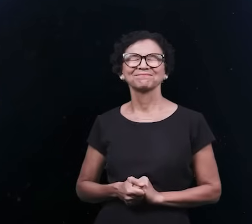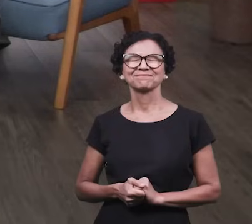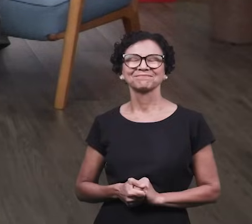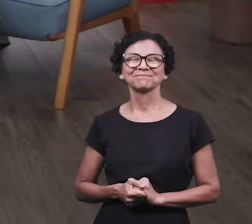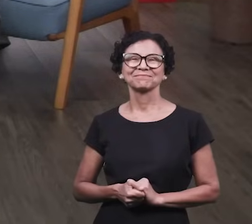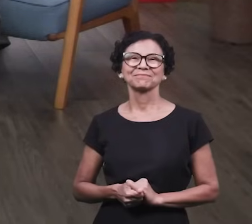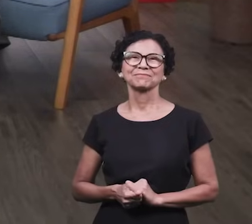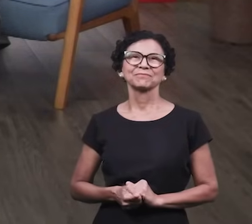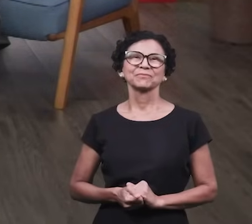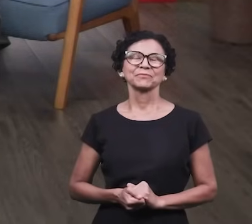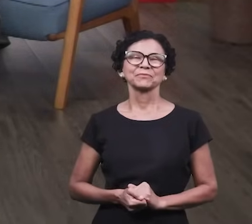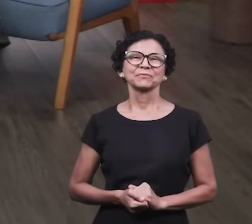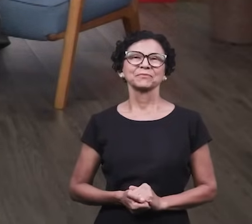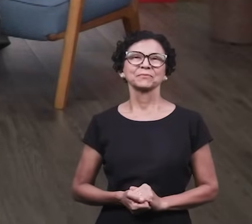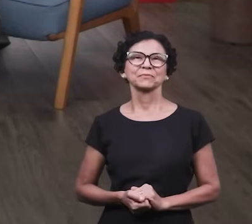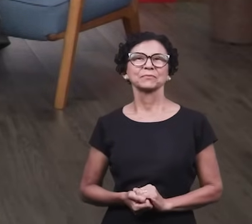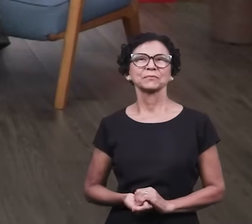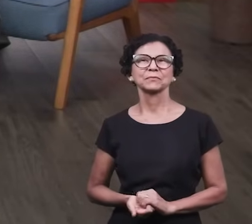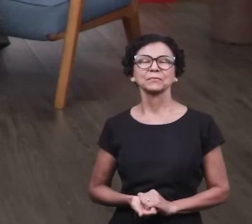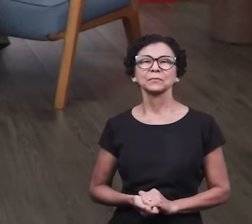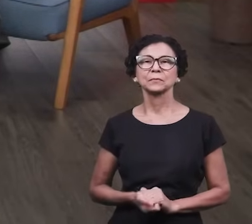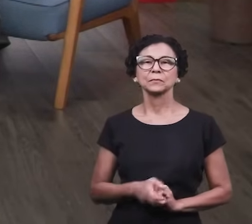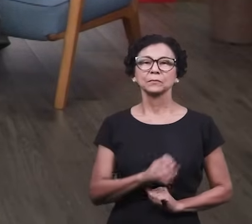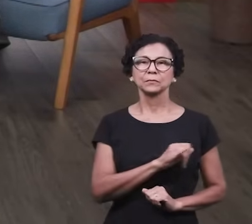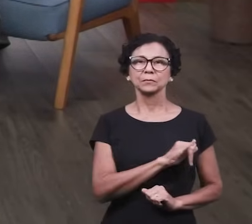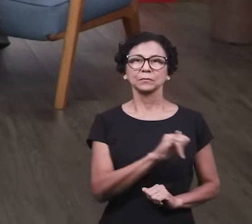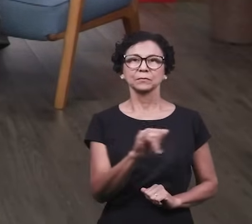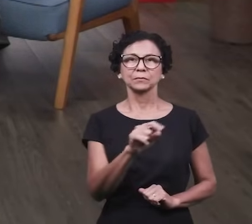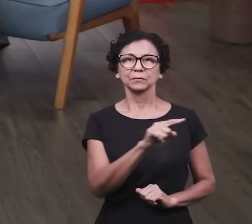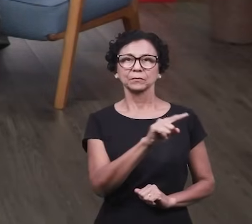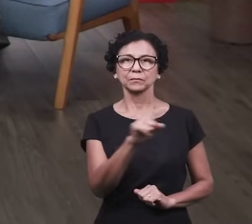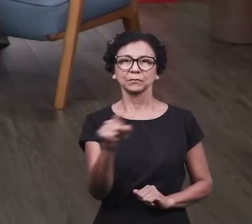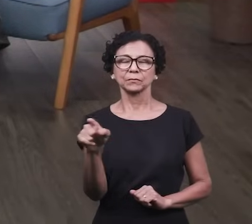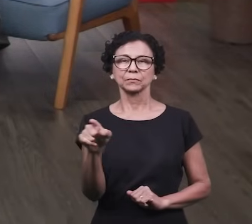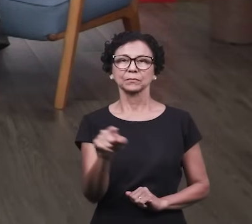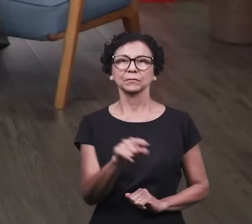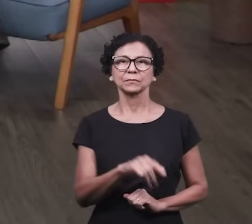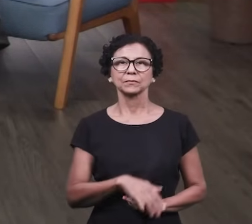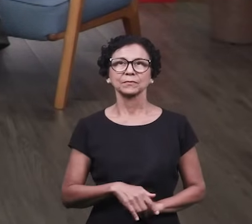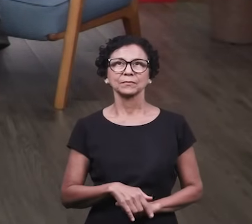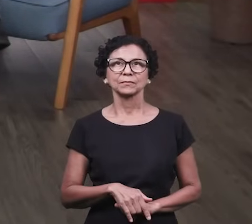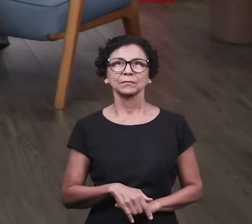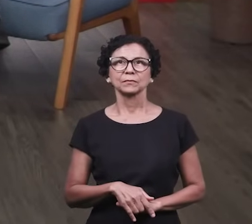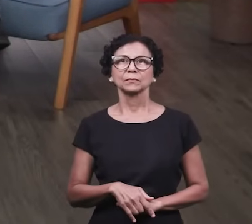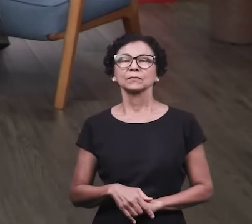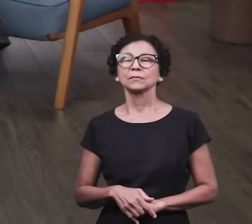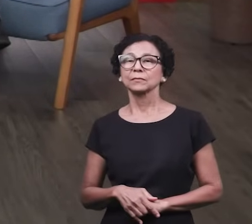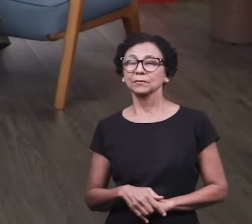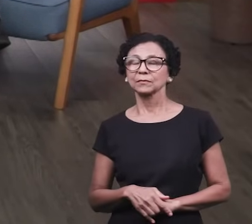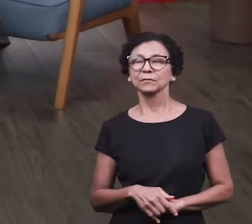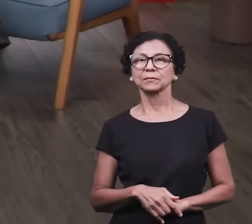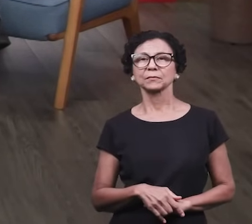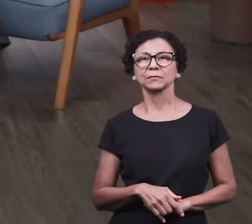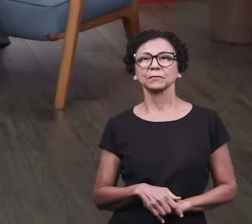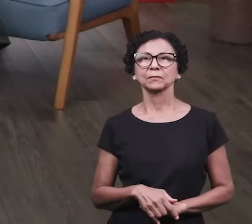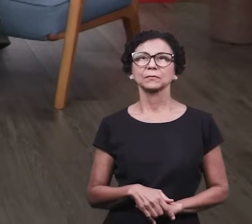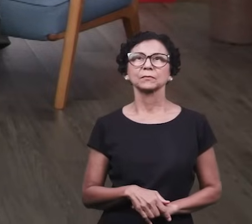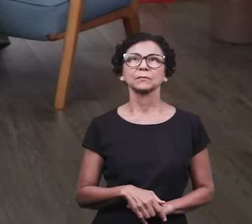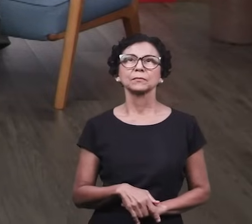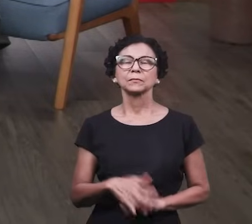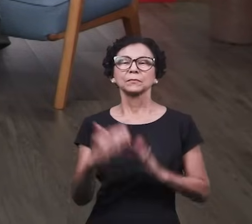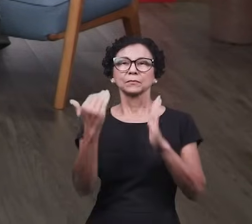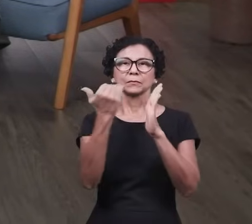Louvado seja o nome do Glórias Senhor. a Deus. Eu quero falar aqui para você que está nos ouvindo, apenas ouvindo, é isso mesmo.